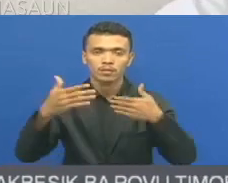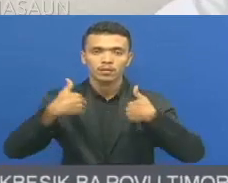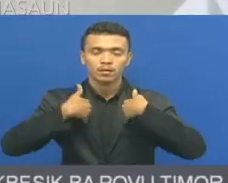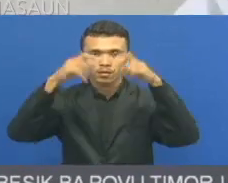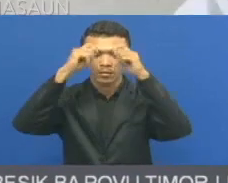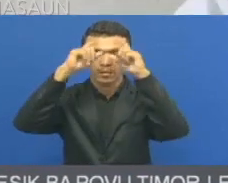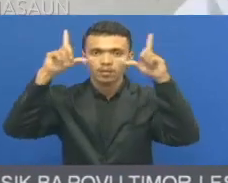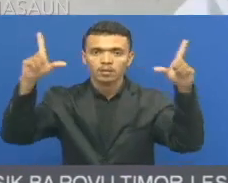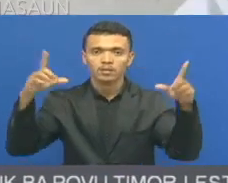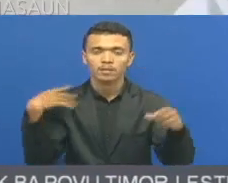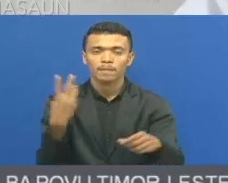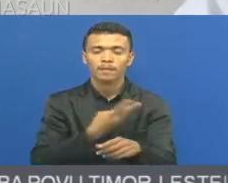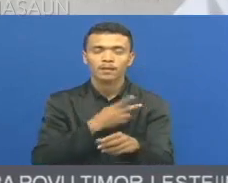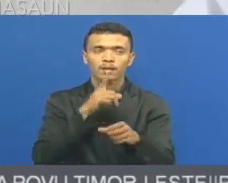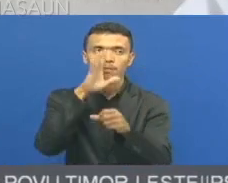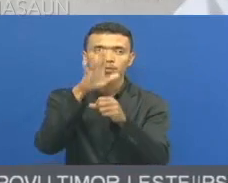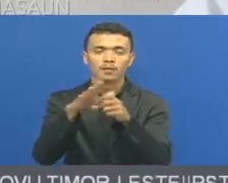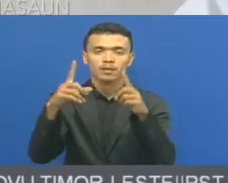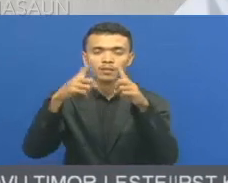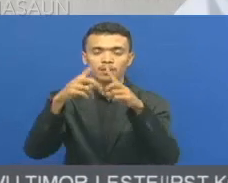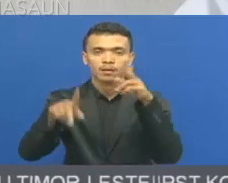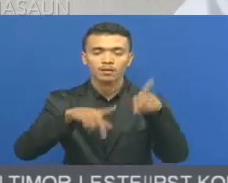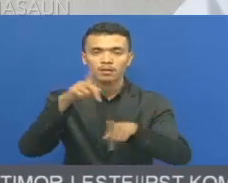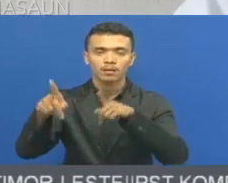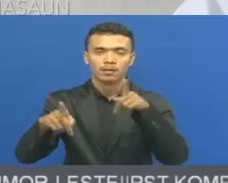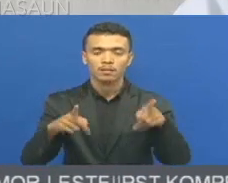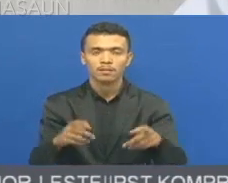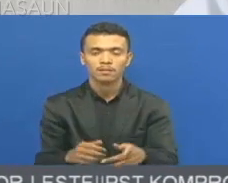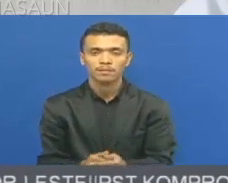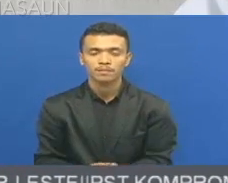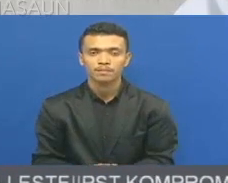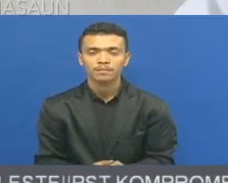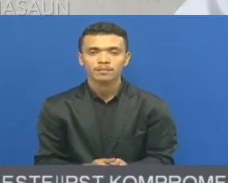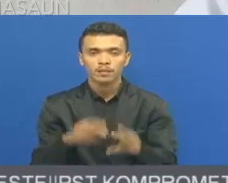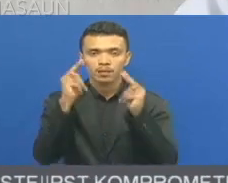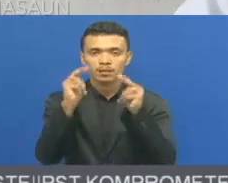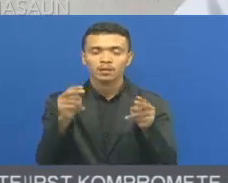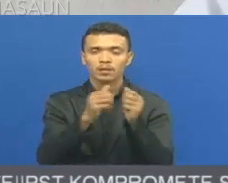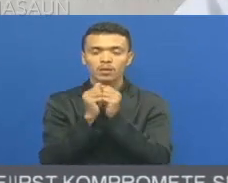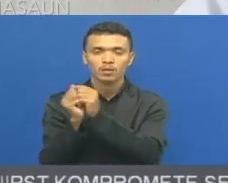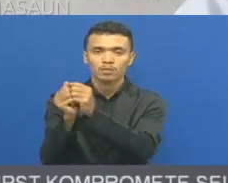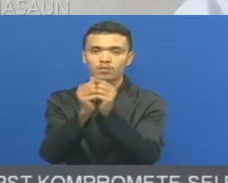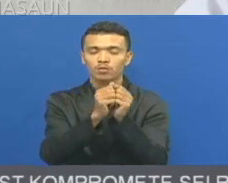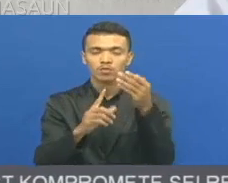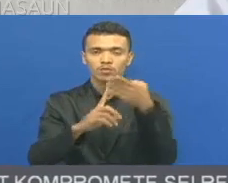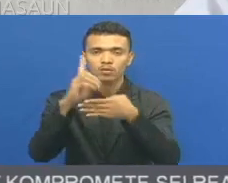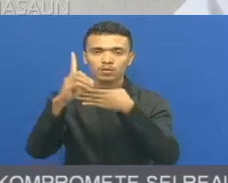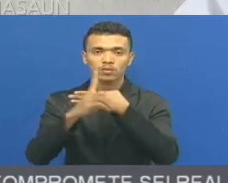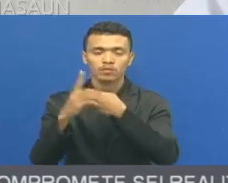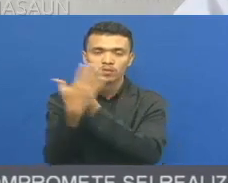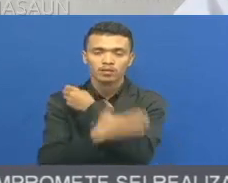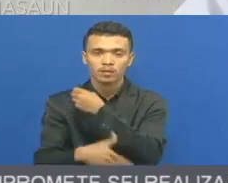railaran. Ita na compromisso, vai ter na povo kata. Ita tem que ser muito para desenvolver ita na rai.